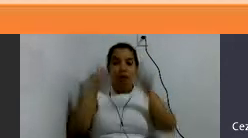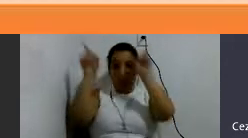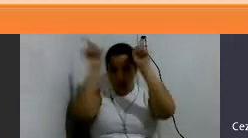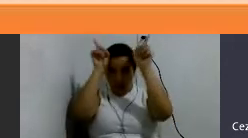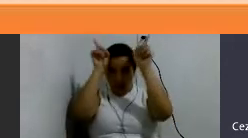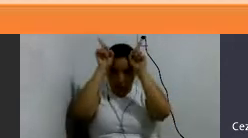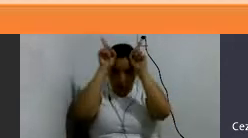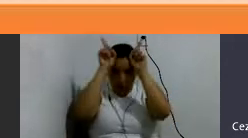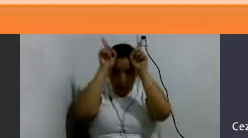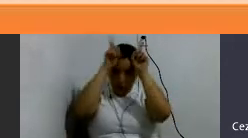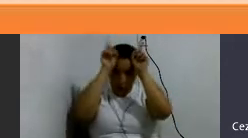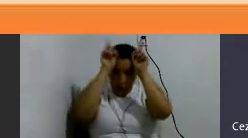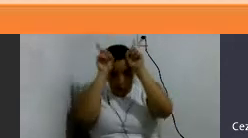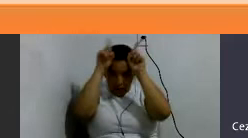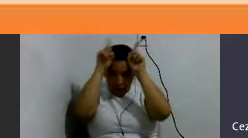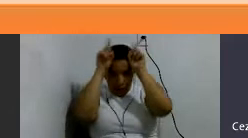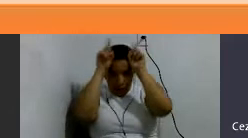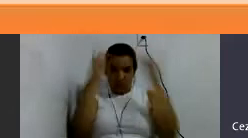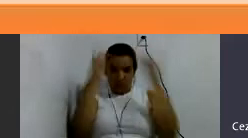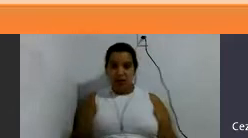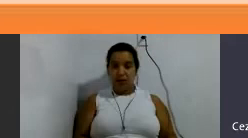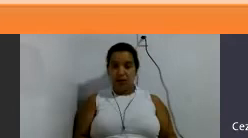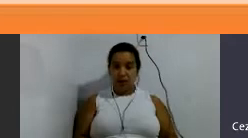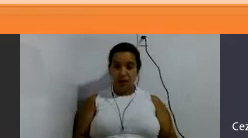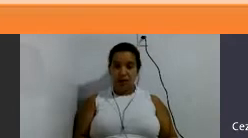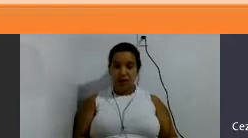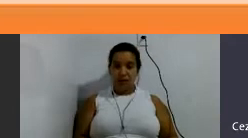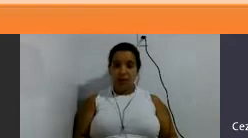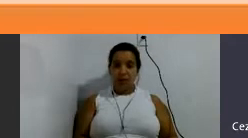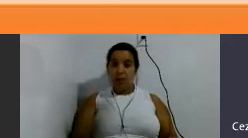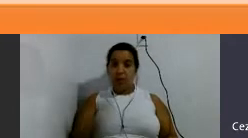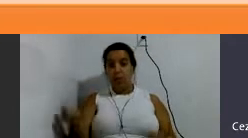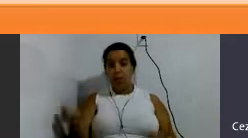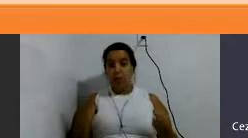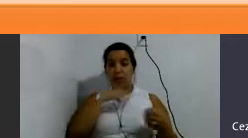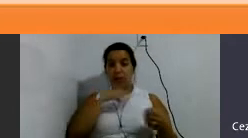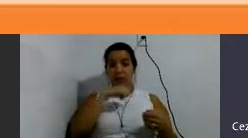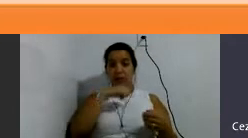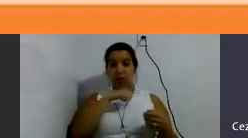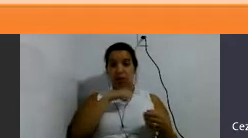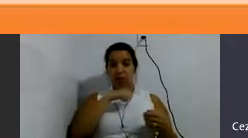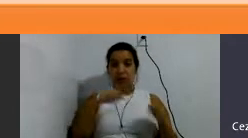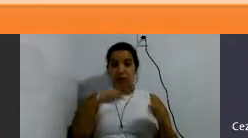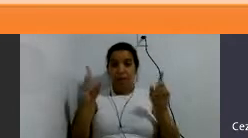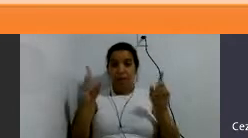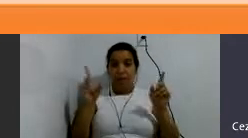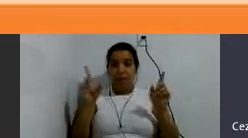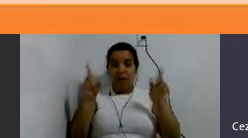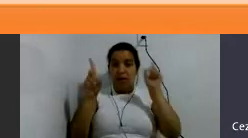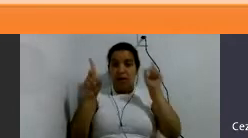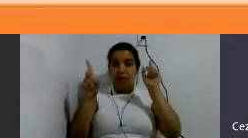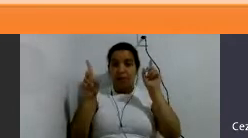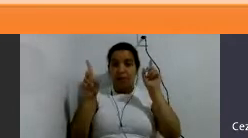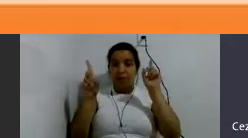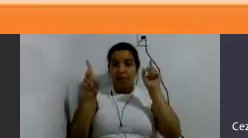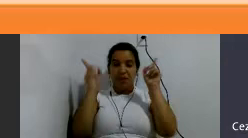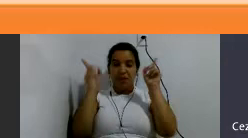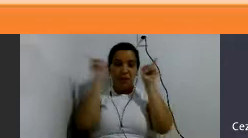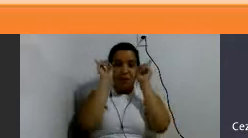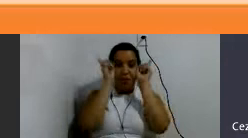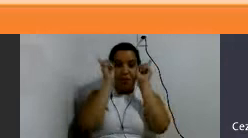ao clípio, que é essa proximidade anterior. E o triatoma, ele tem a inserção da antena no ponto médio, entre